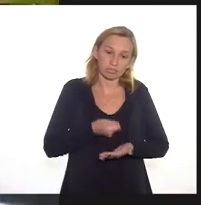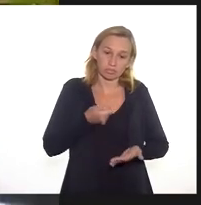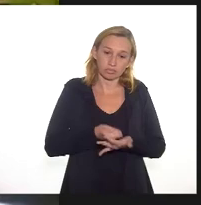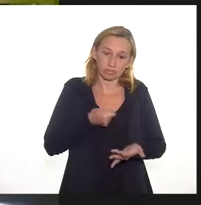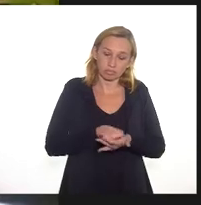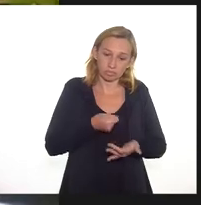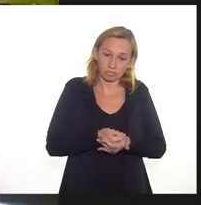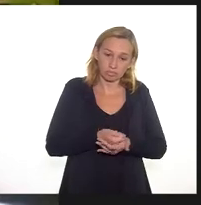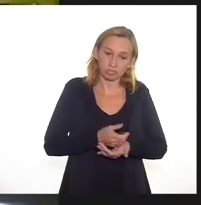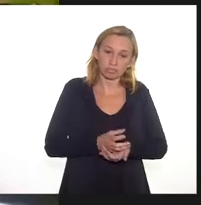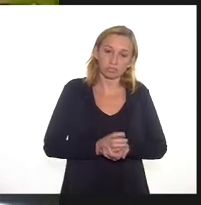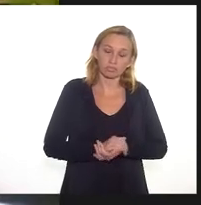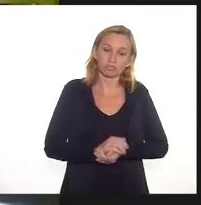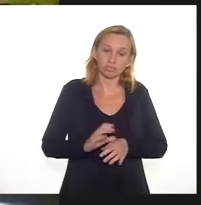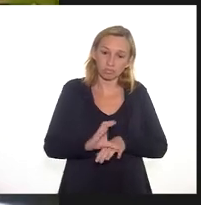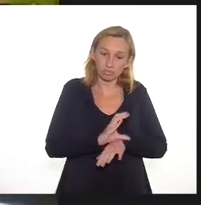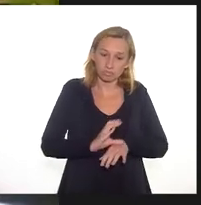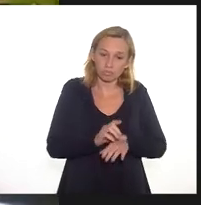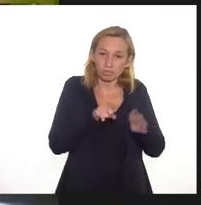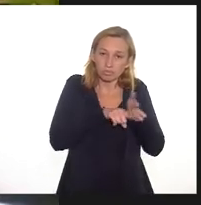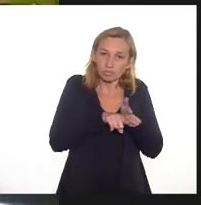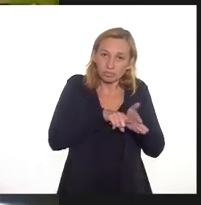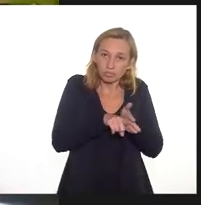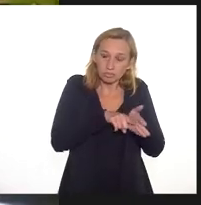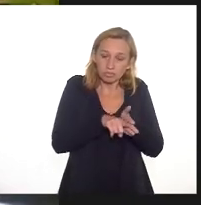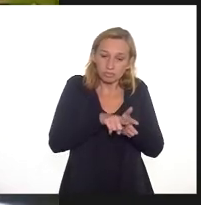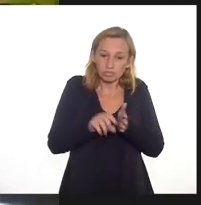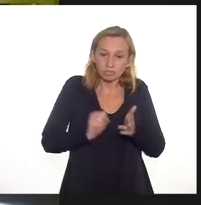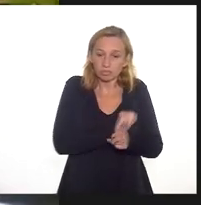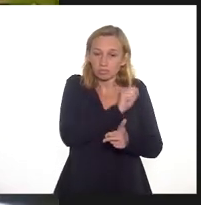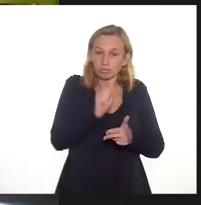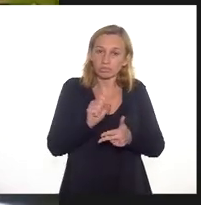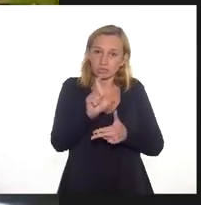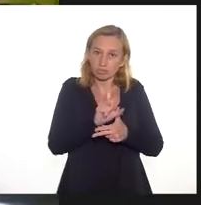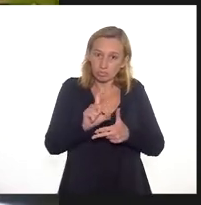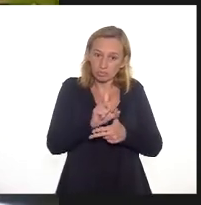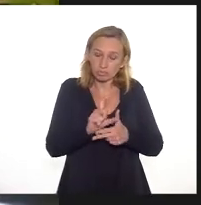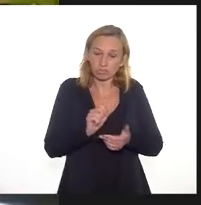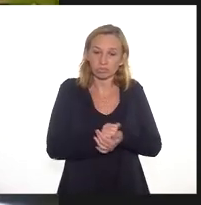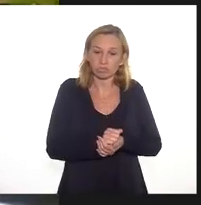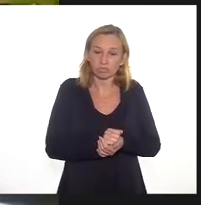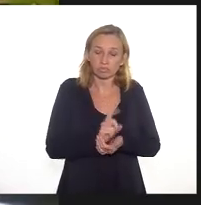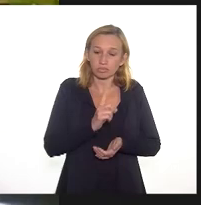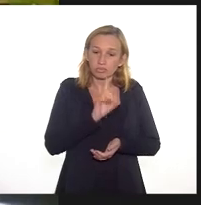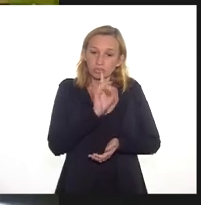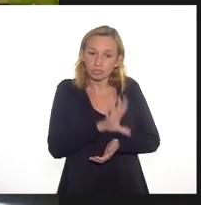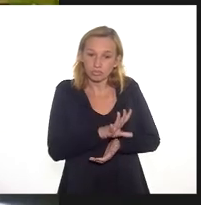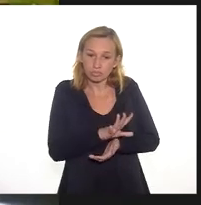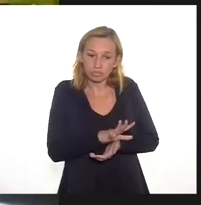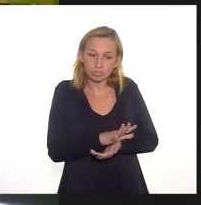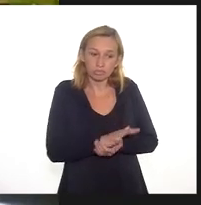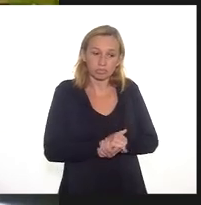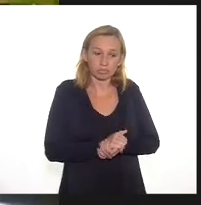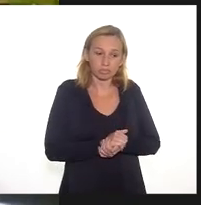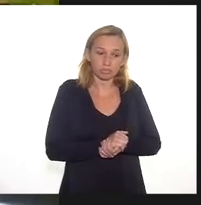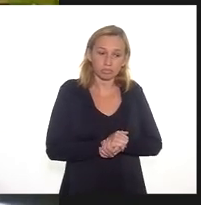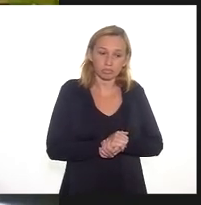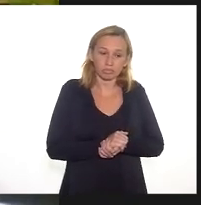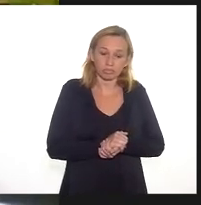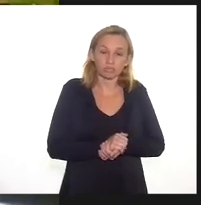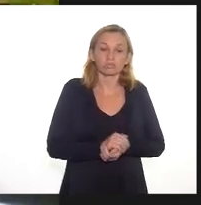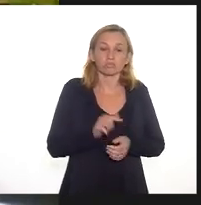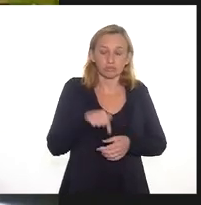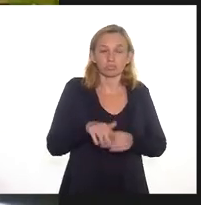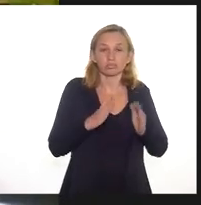obrigação constitucional fiscalizar o Poder Executivo, e não só para isso, senhora presidenta.